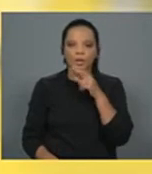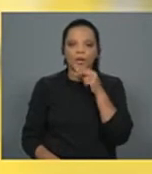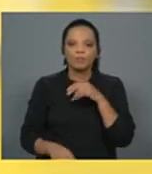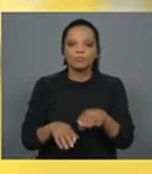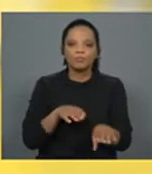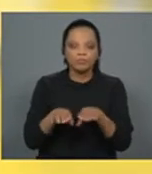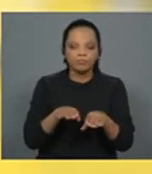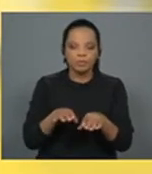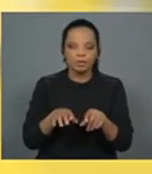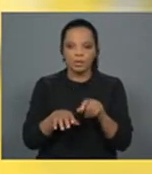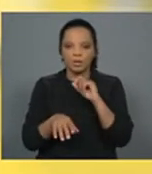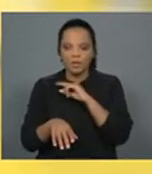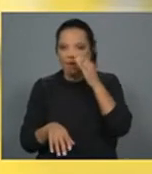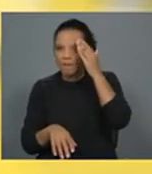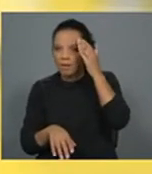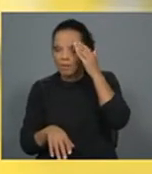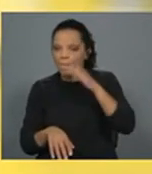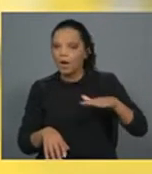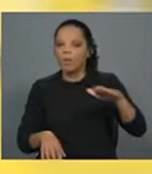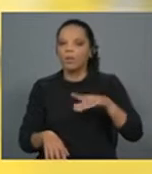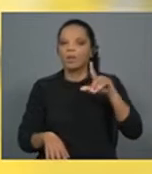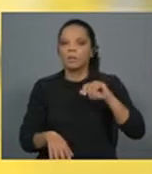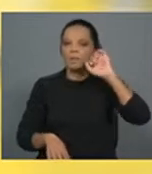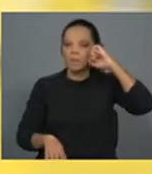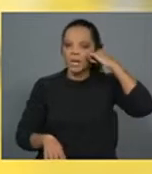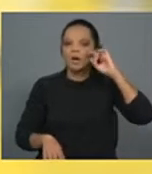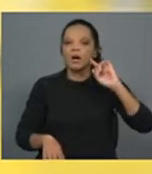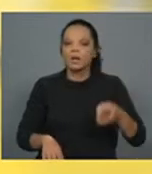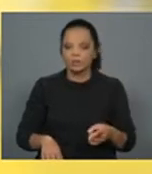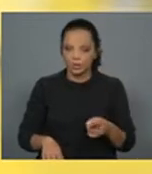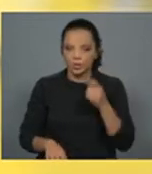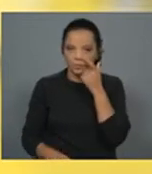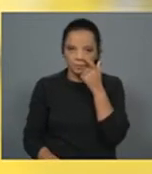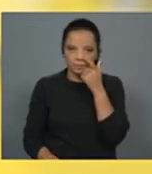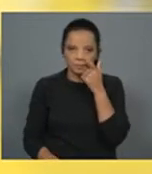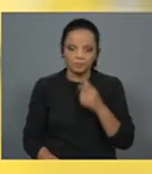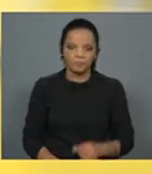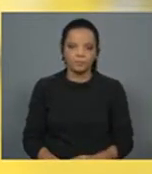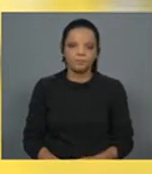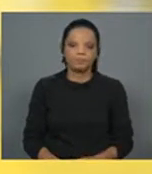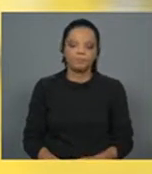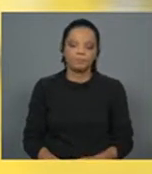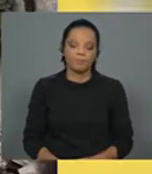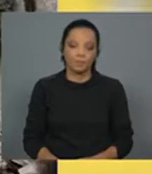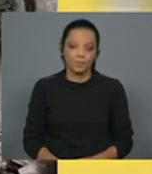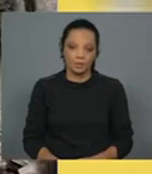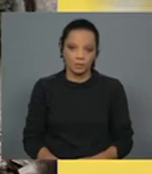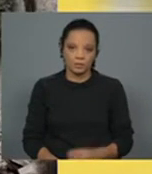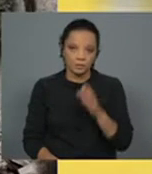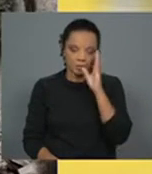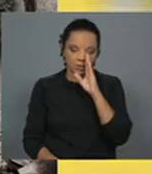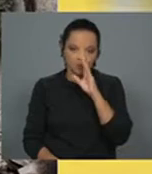conseguir estimar a sua localização e os efeitos que ele vai ter em terra, portanto, em particular nos sítios